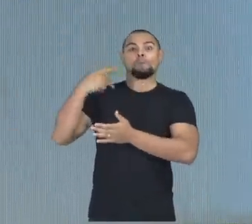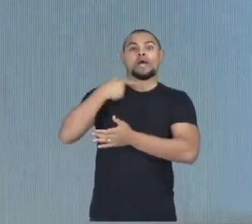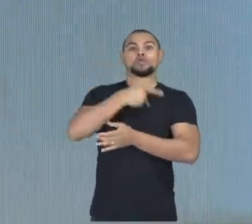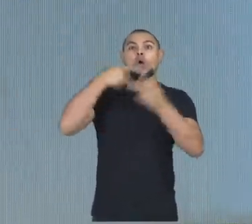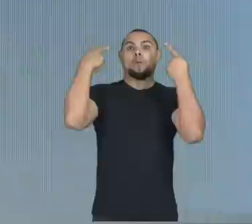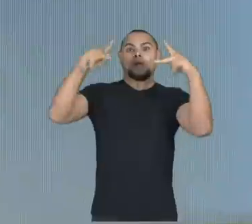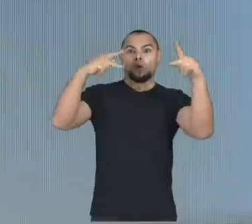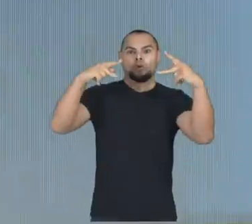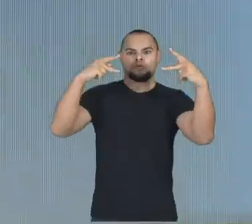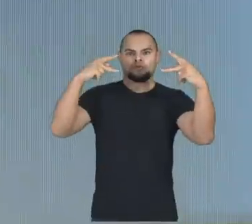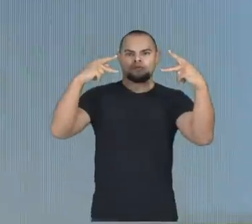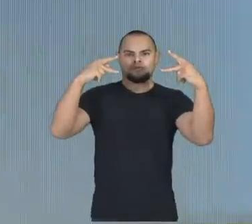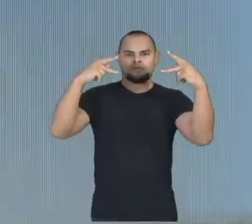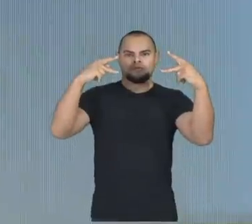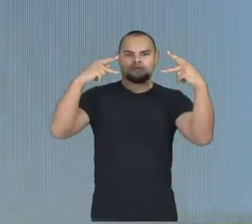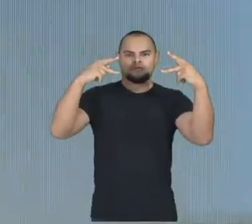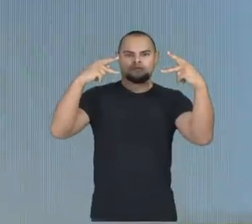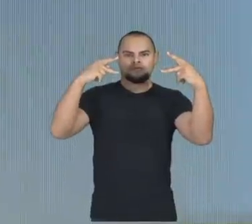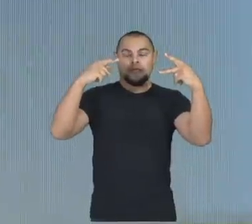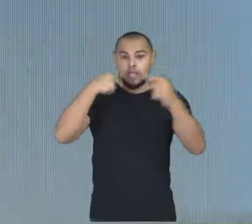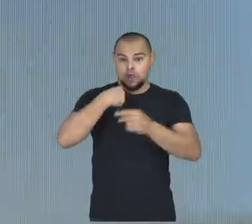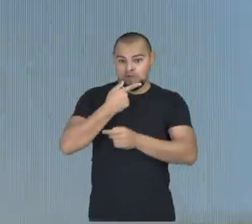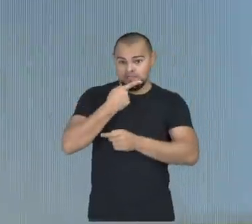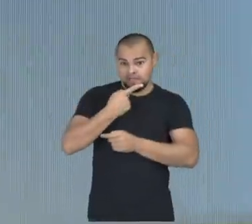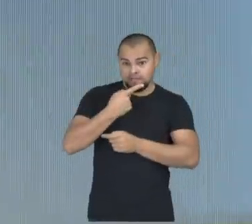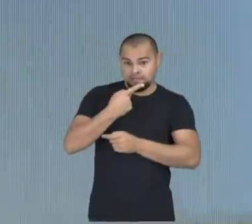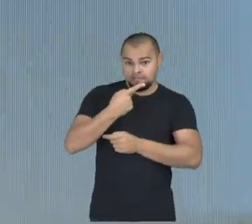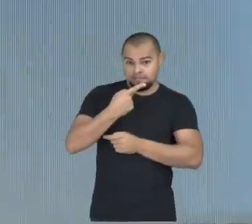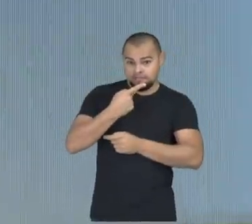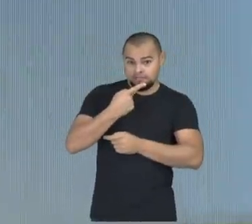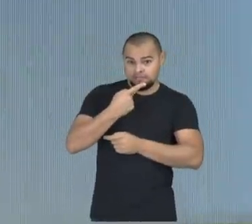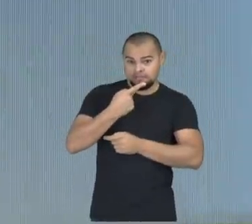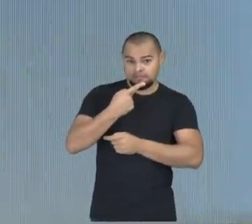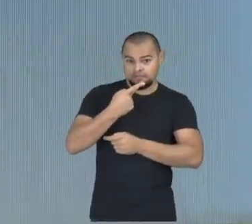mas não foi eu que falei. Nem venha dizer que fui eu.